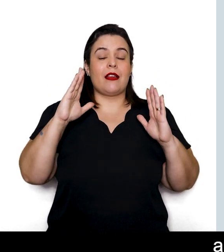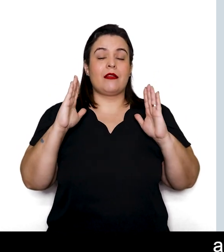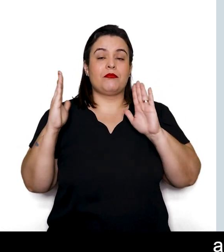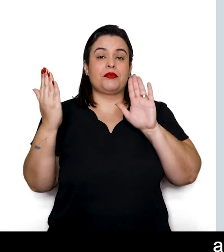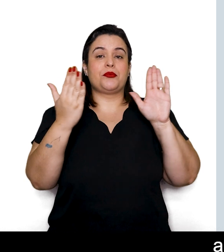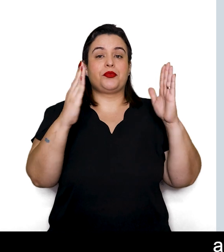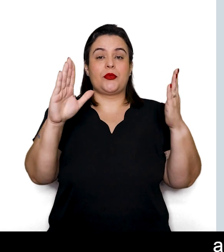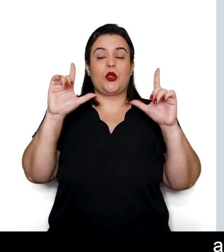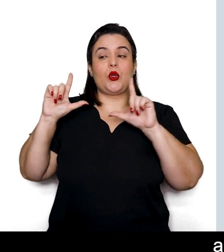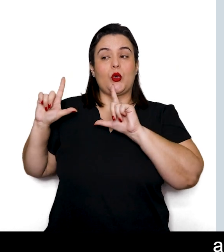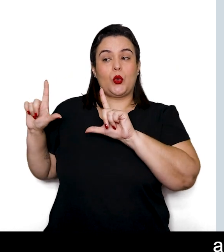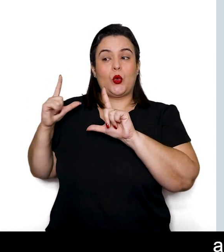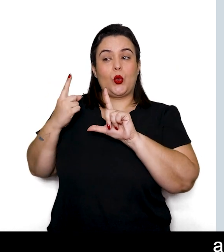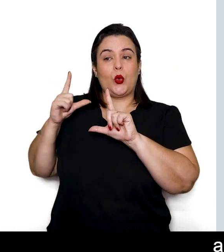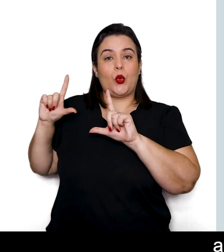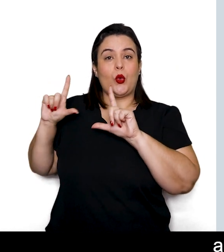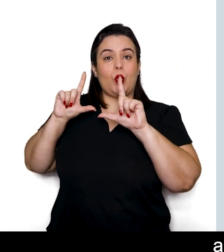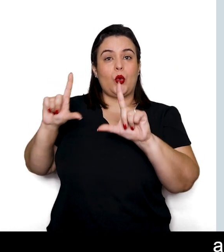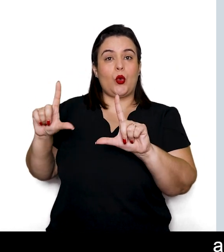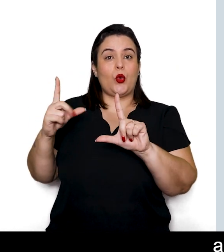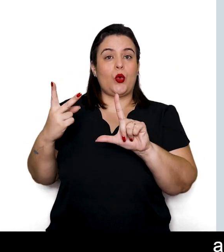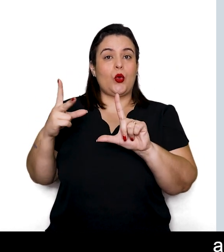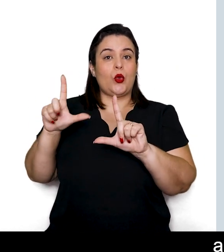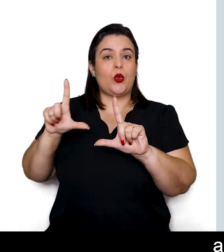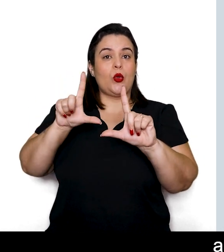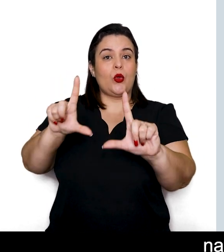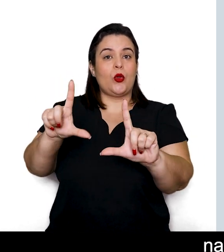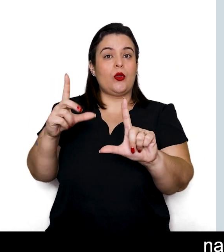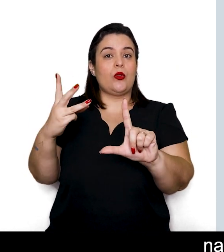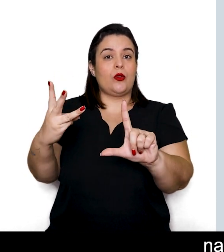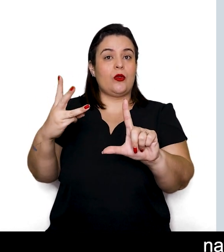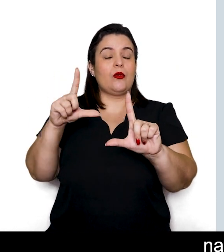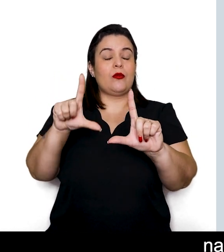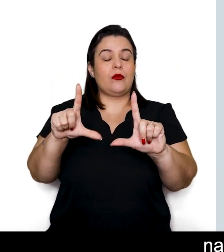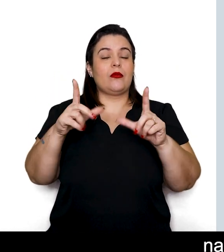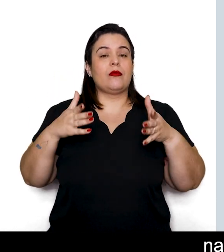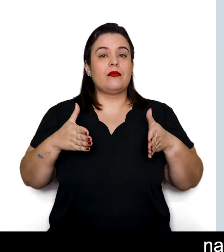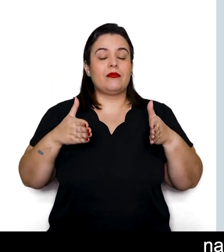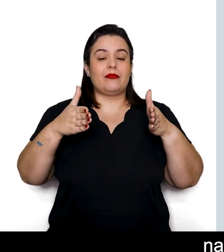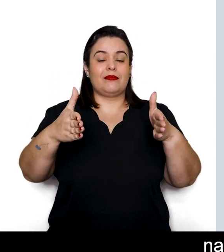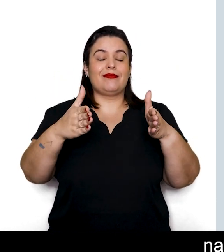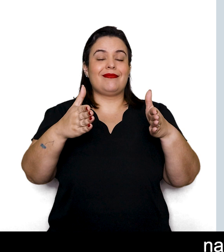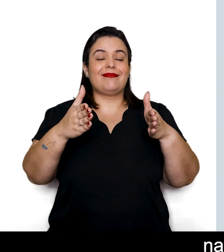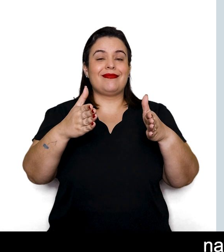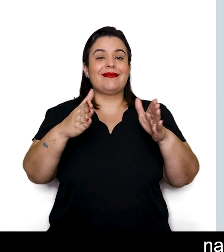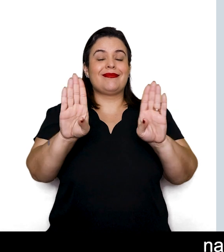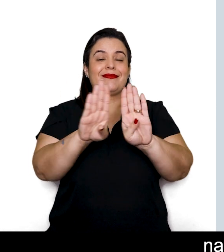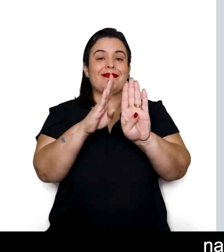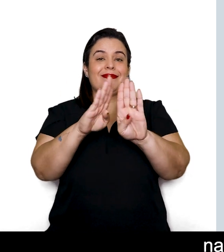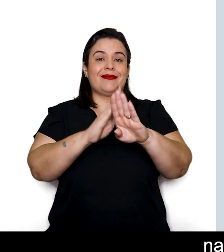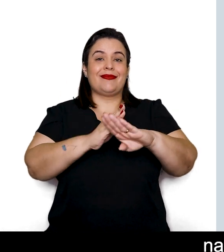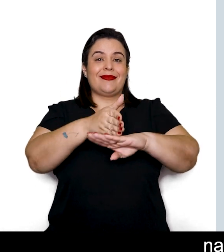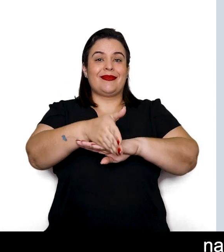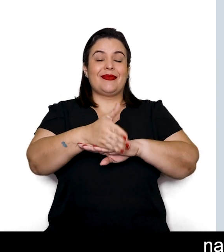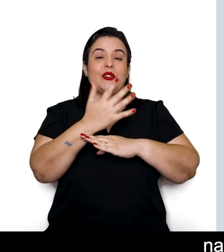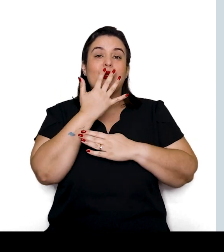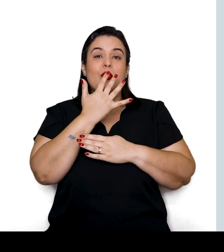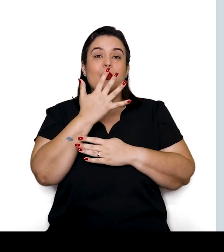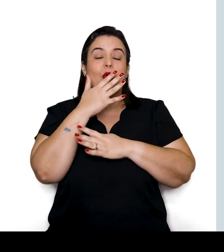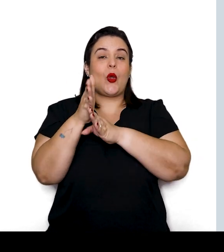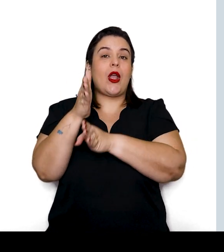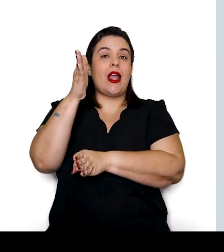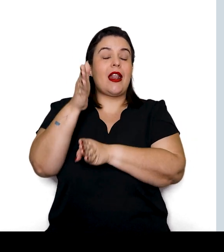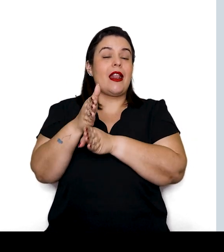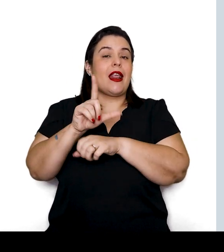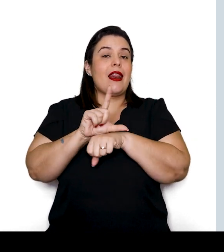três expostas na parede da galeria que está à direita, na perspectiva de quem se dirige para a porta de entrada da galeria,